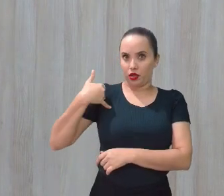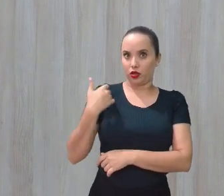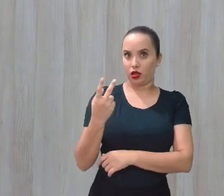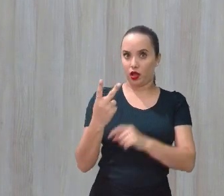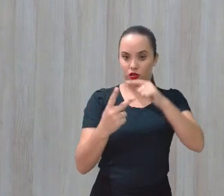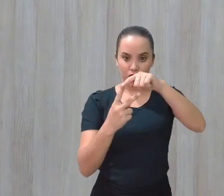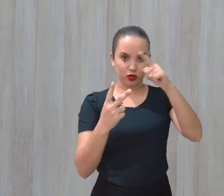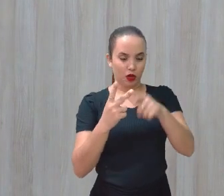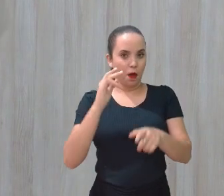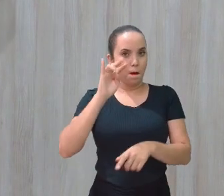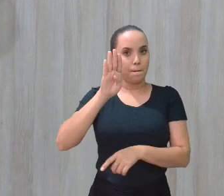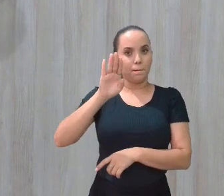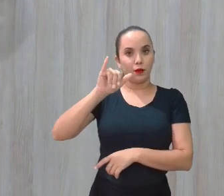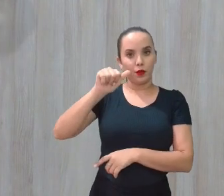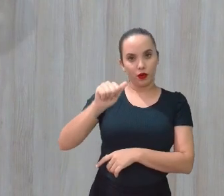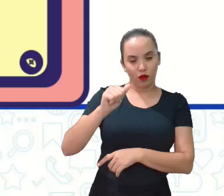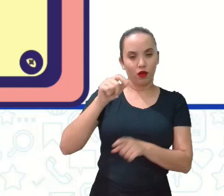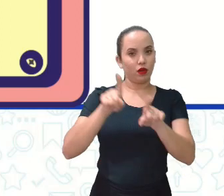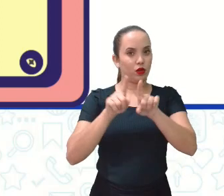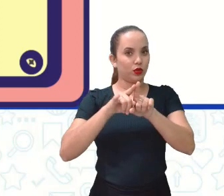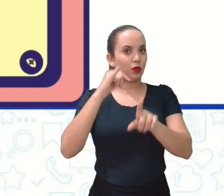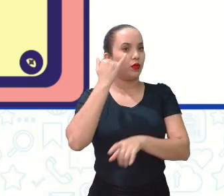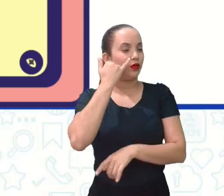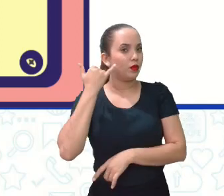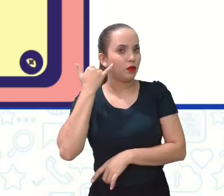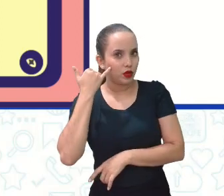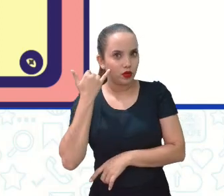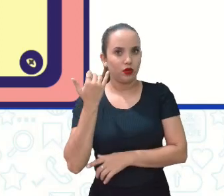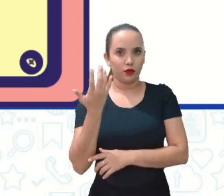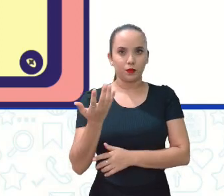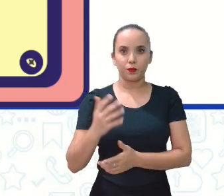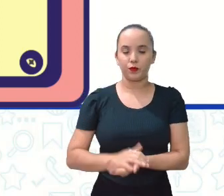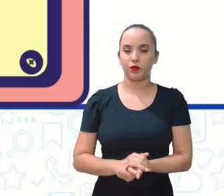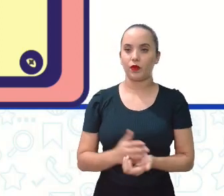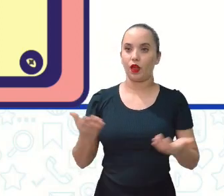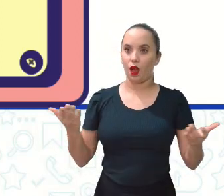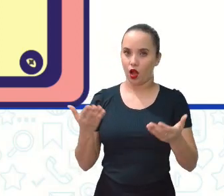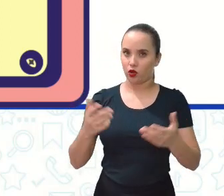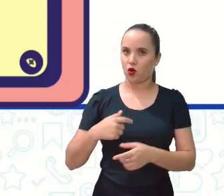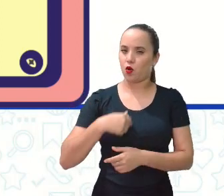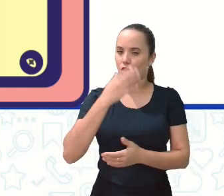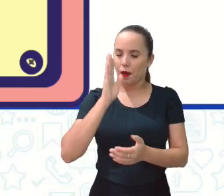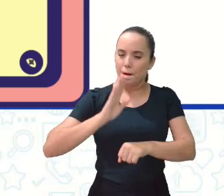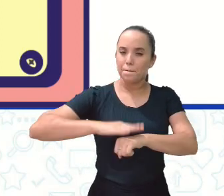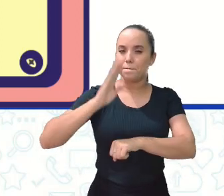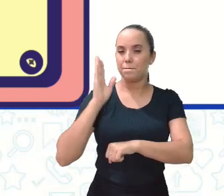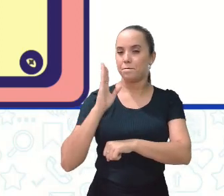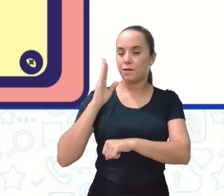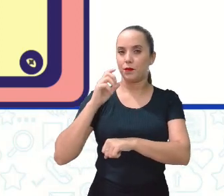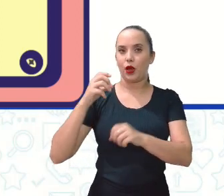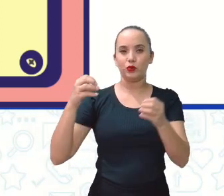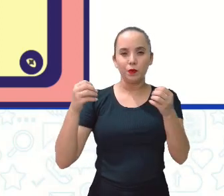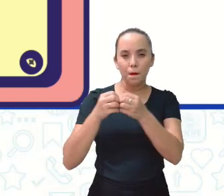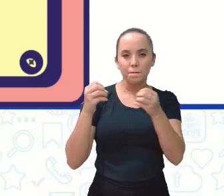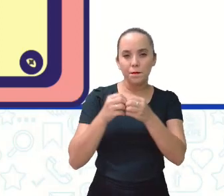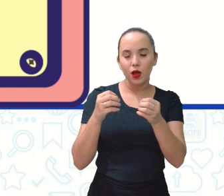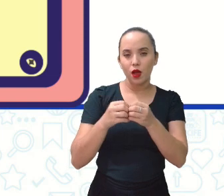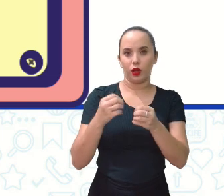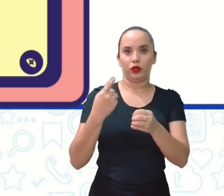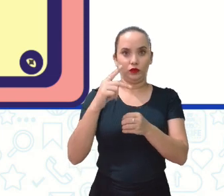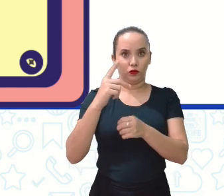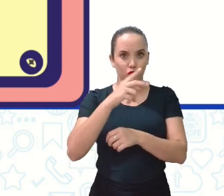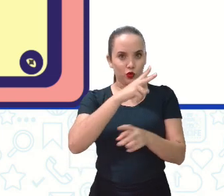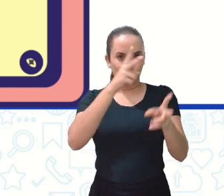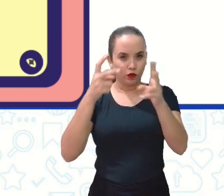num probleminha, né? Ou seja, o que a gente vai fazer agora é o que está muito mais próximo do que vocês vão ver aí, quem é do 9º ano, quando for